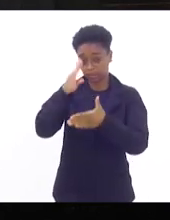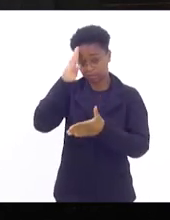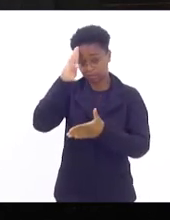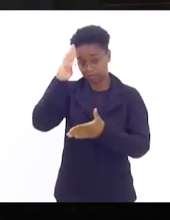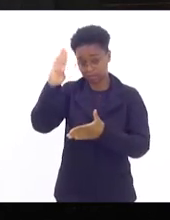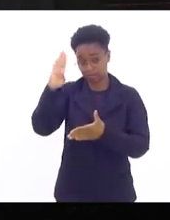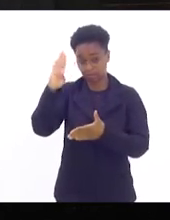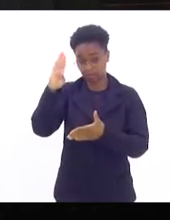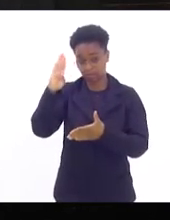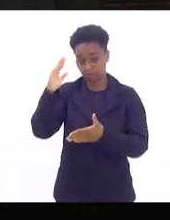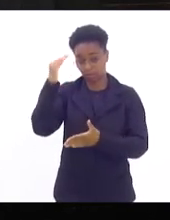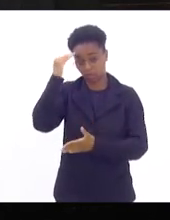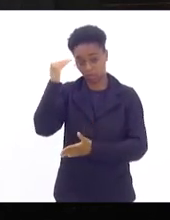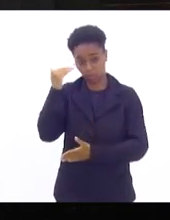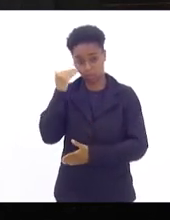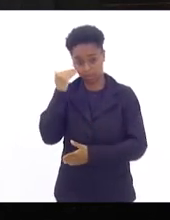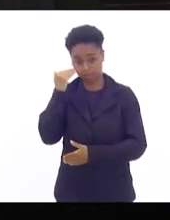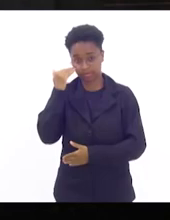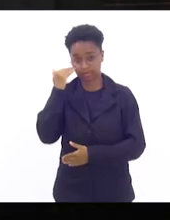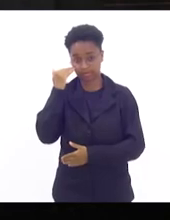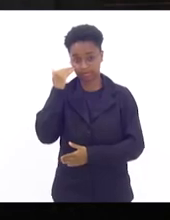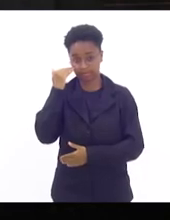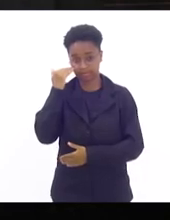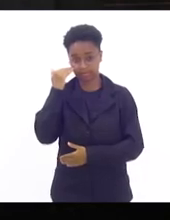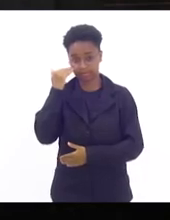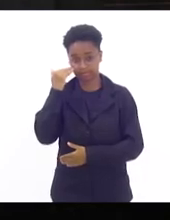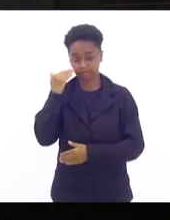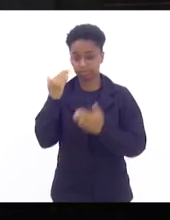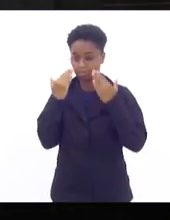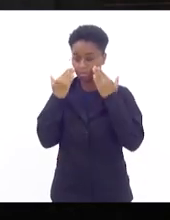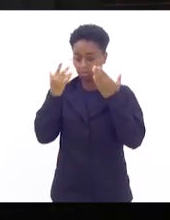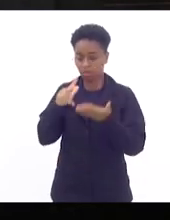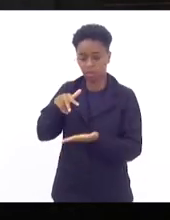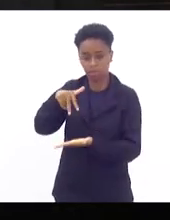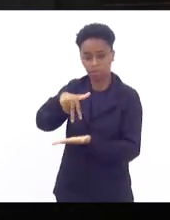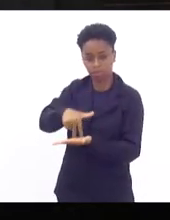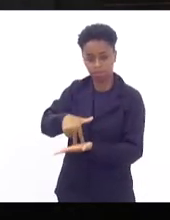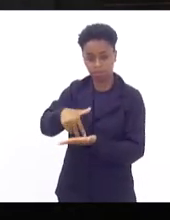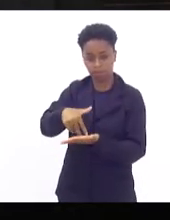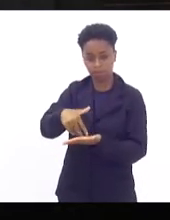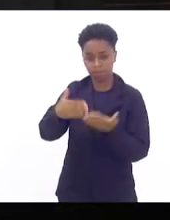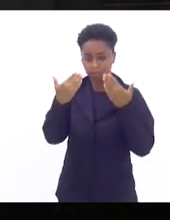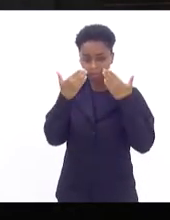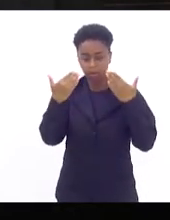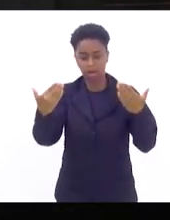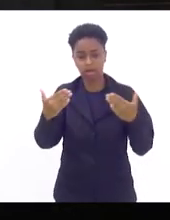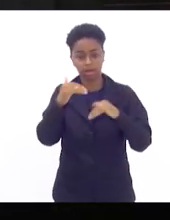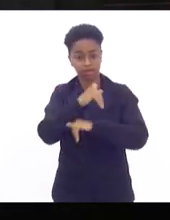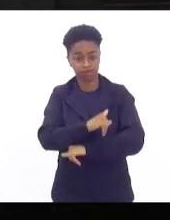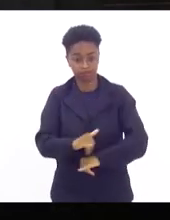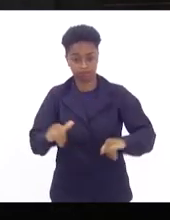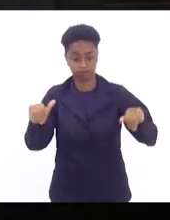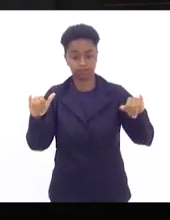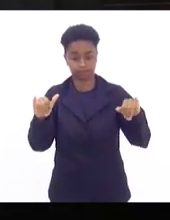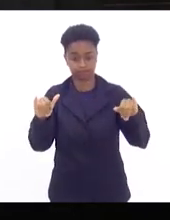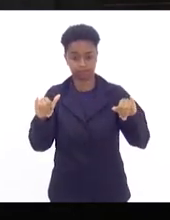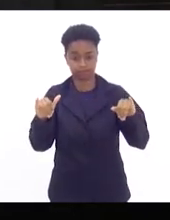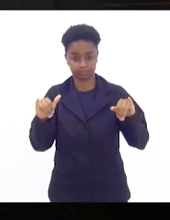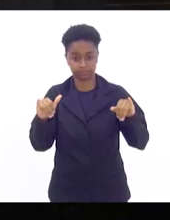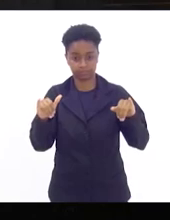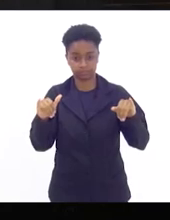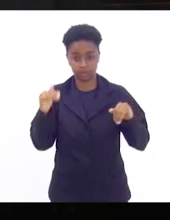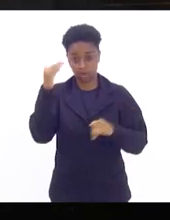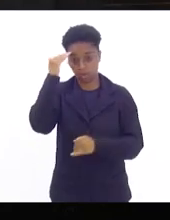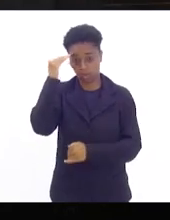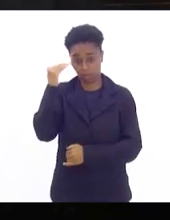Coreia, deputada, veio a público mundialmente dizer que a